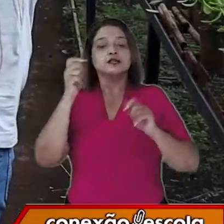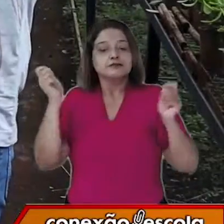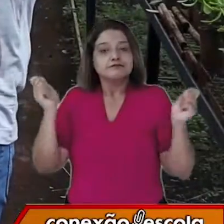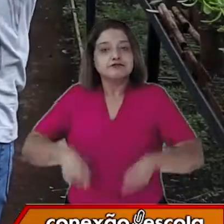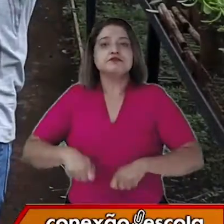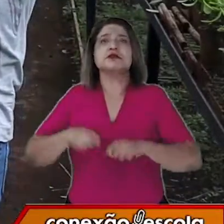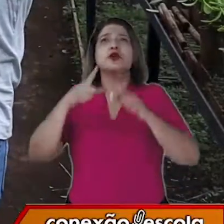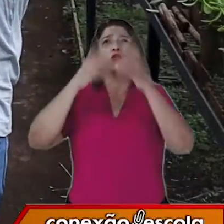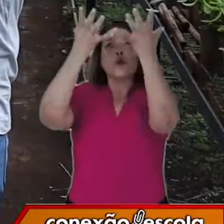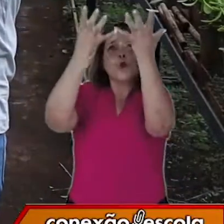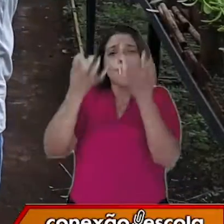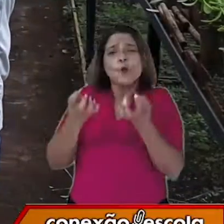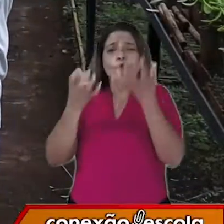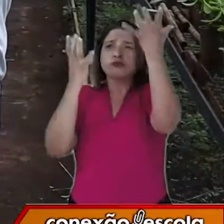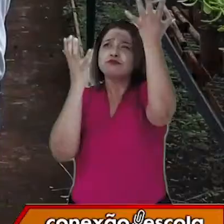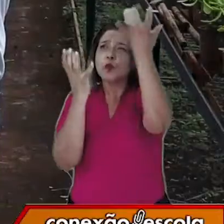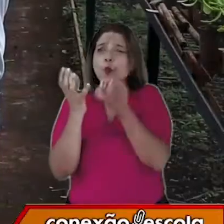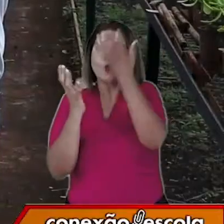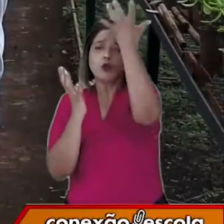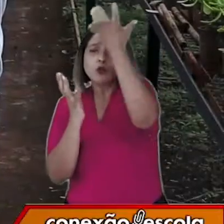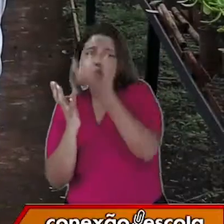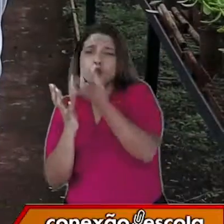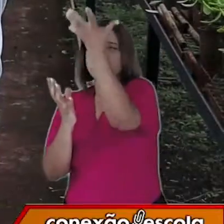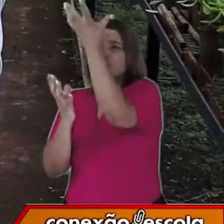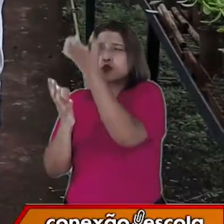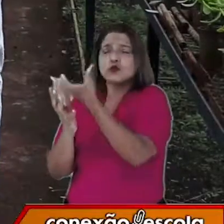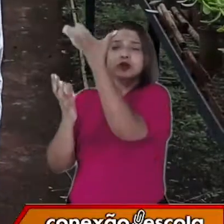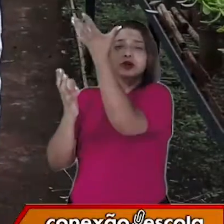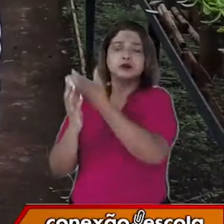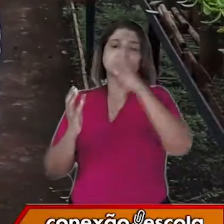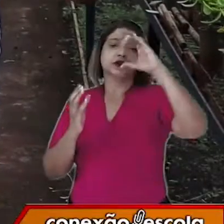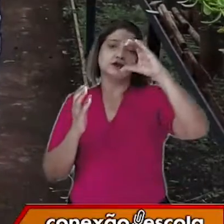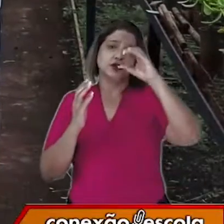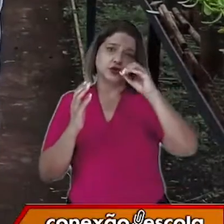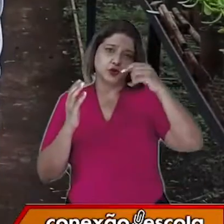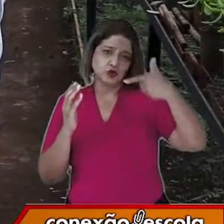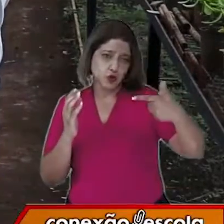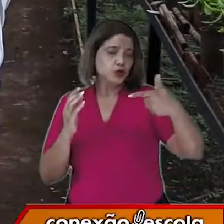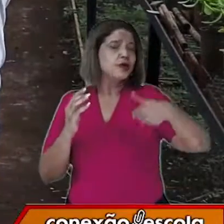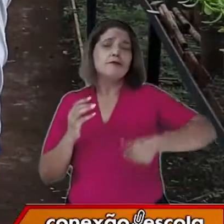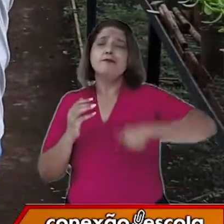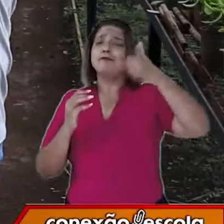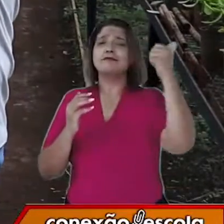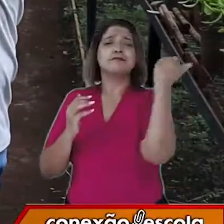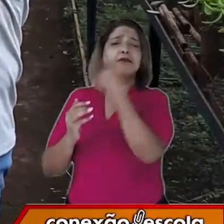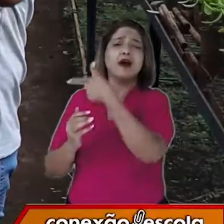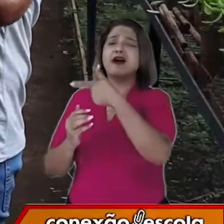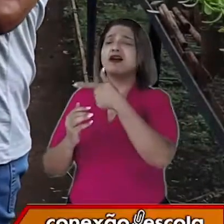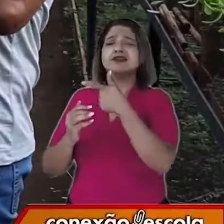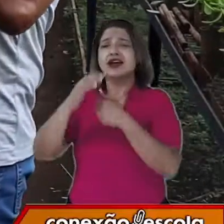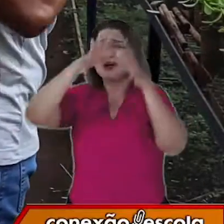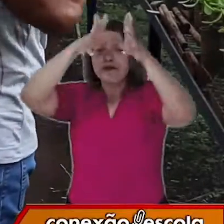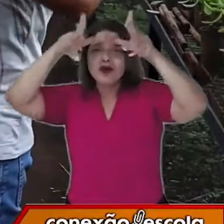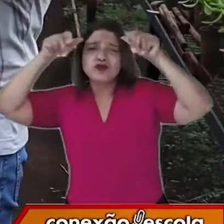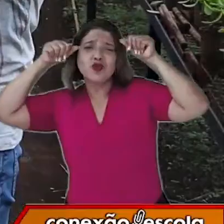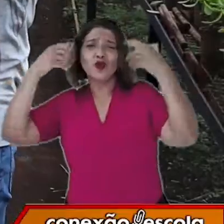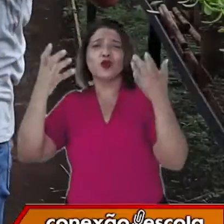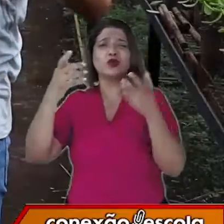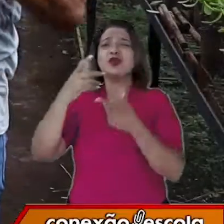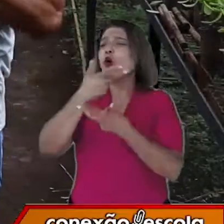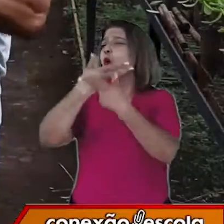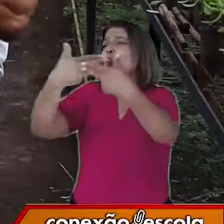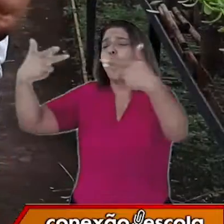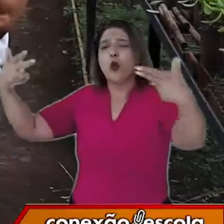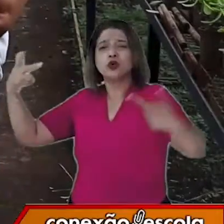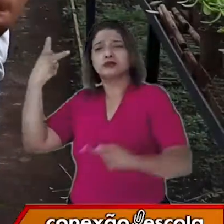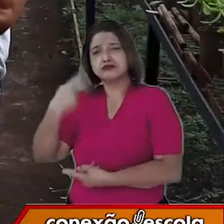seja, de puxar mais gás carbônico da atmosfera do que a Amazônia, do que a Mata Atlântica, do que a Caatinga. Então o cerrado ainda tem